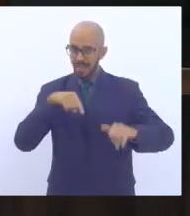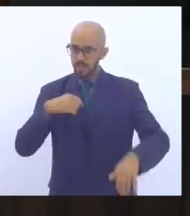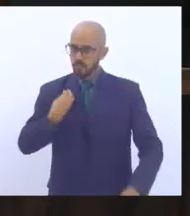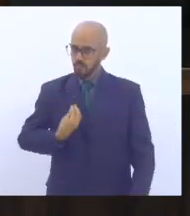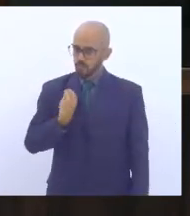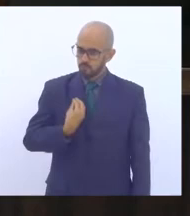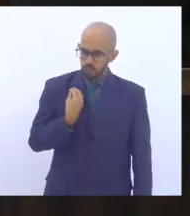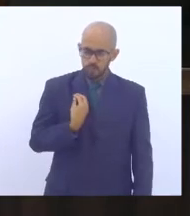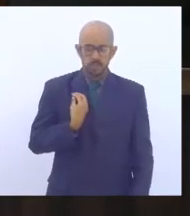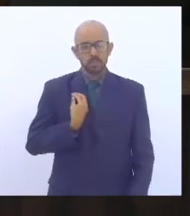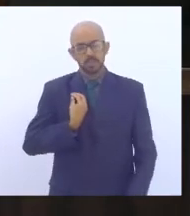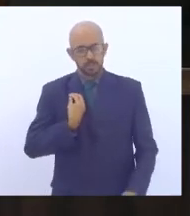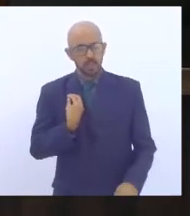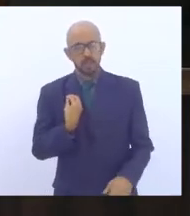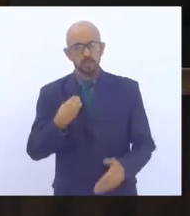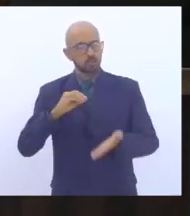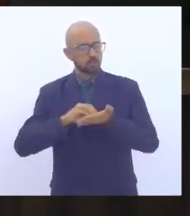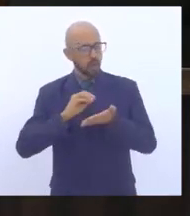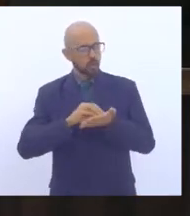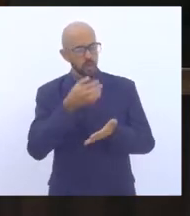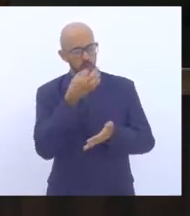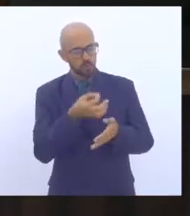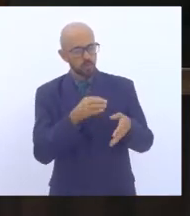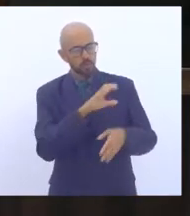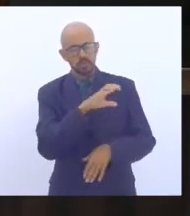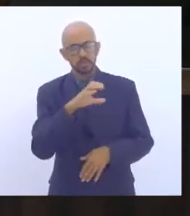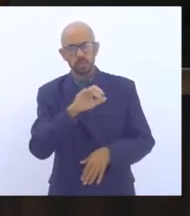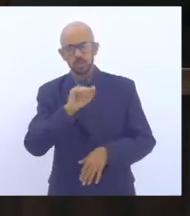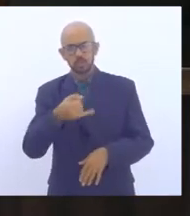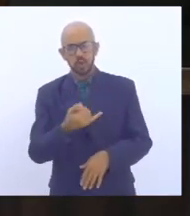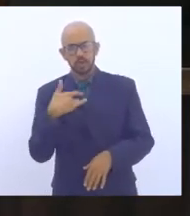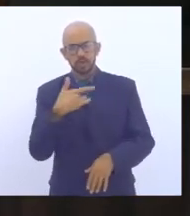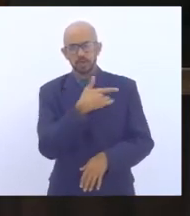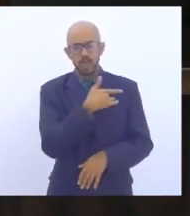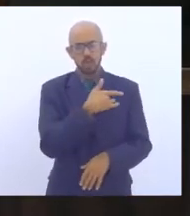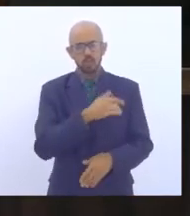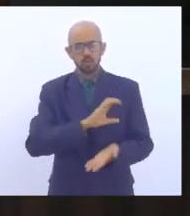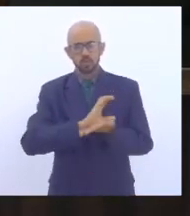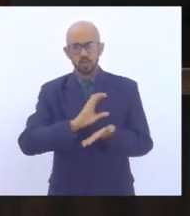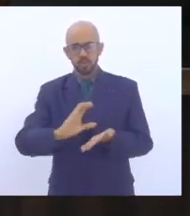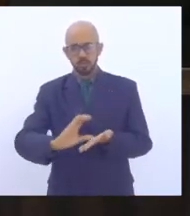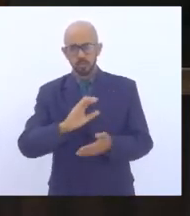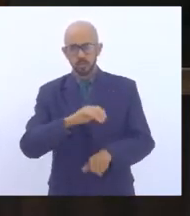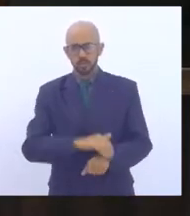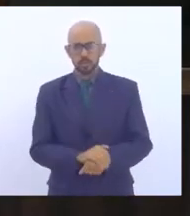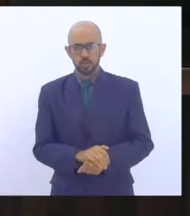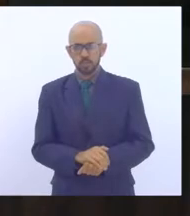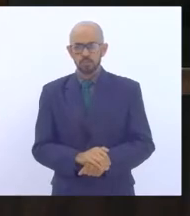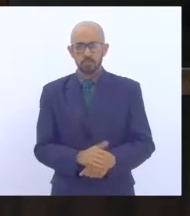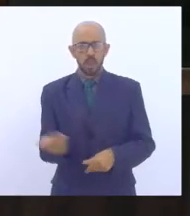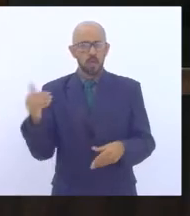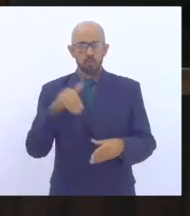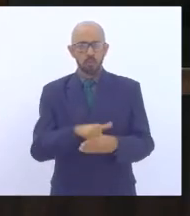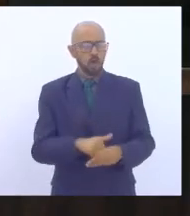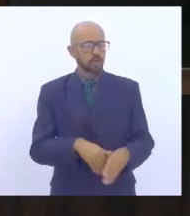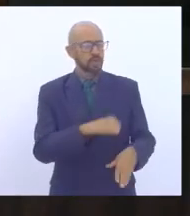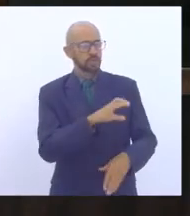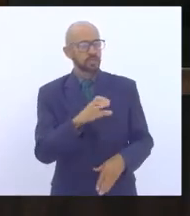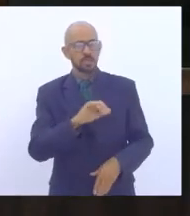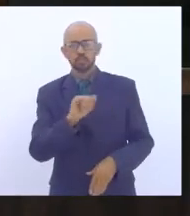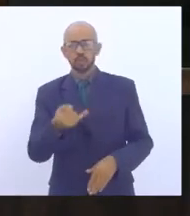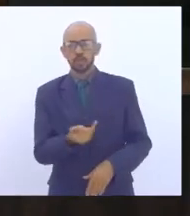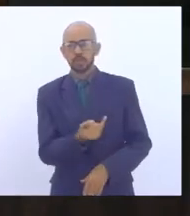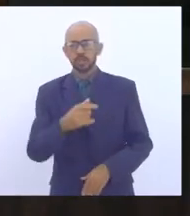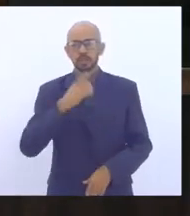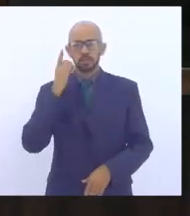que menciona e nem de pareceres das comissões Comissão de Justiça de saúde e de orçamento para emitir parecer pela comissão de comissão justiça e